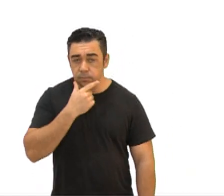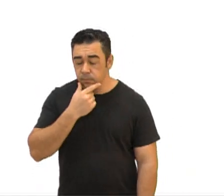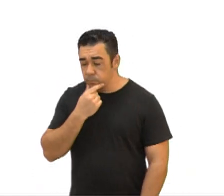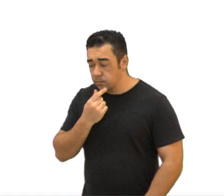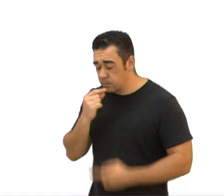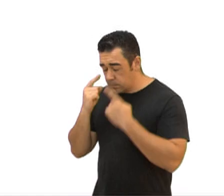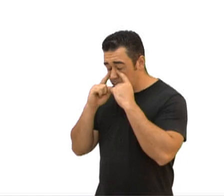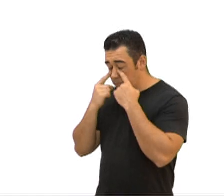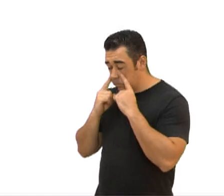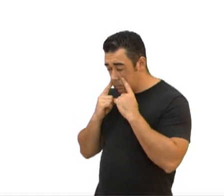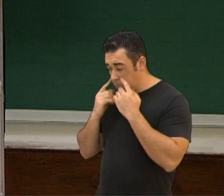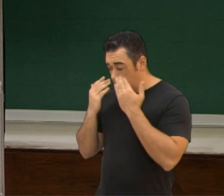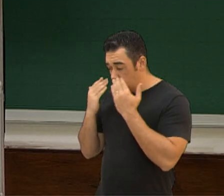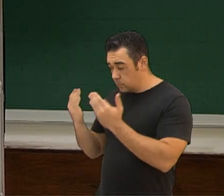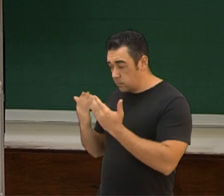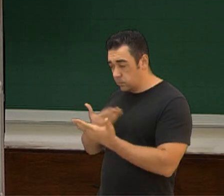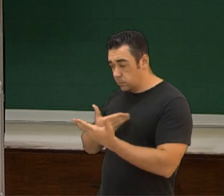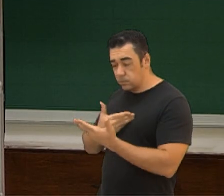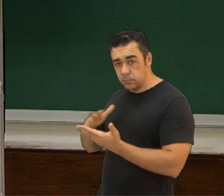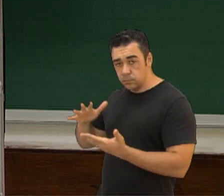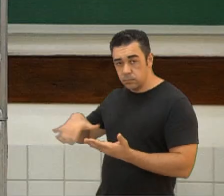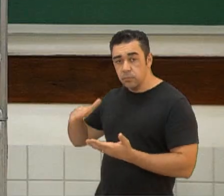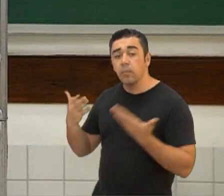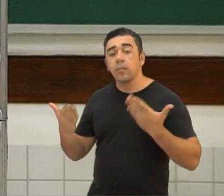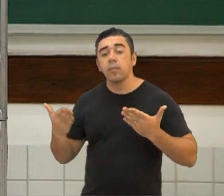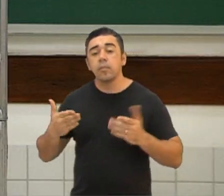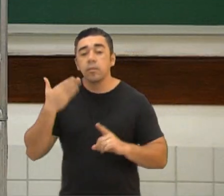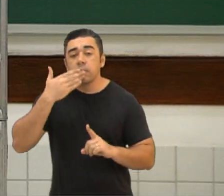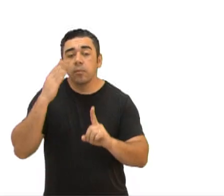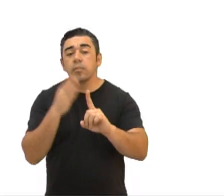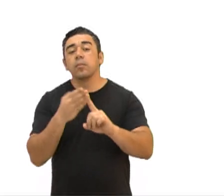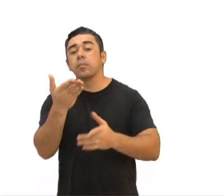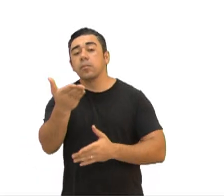dos amigos de Aladim. E agora, onde que tem discurso direto aqui?